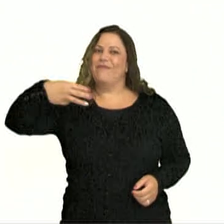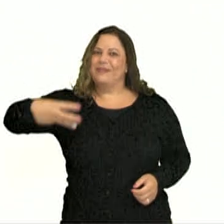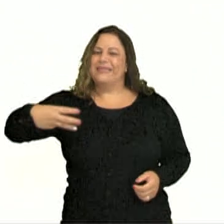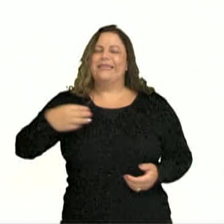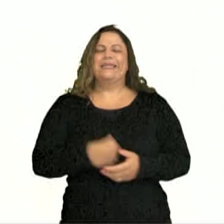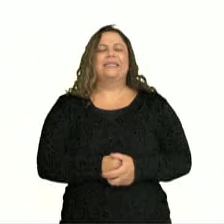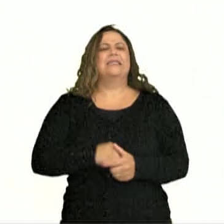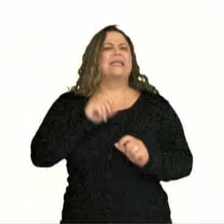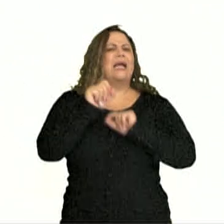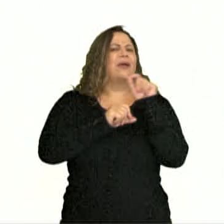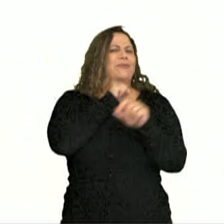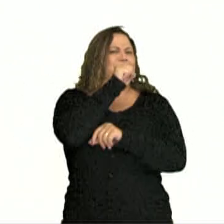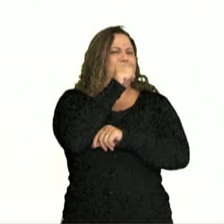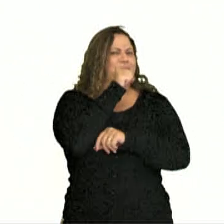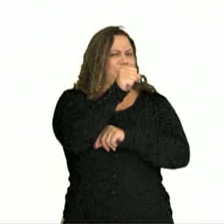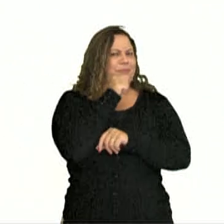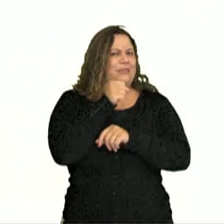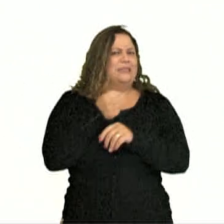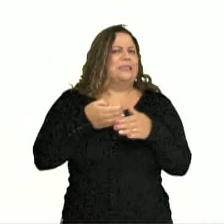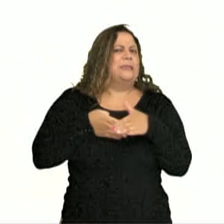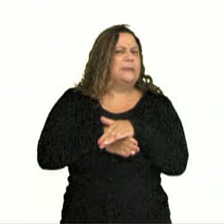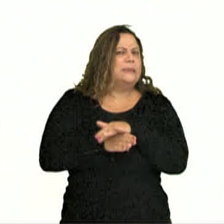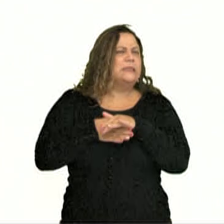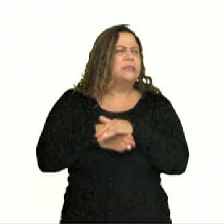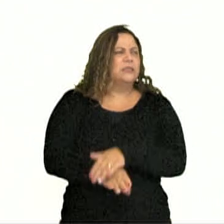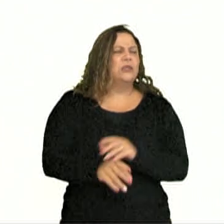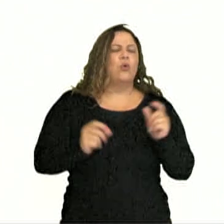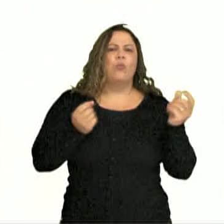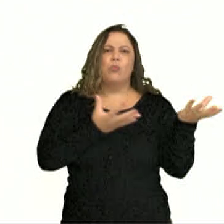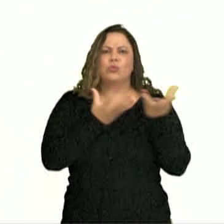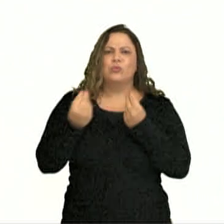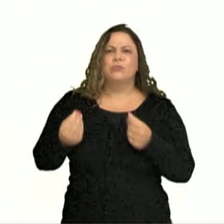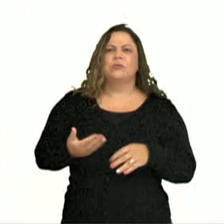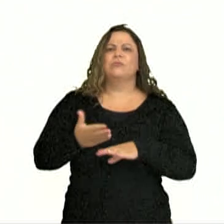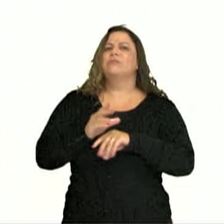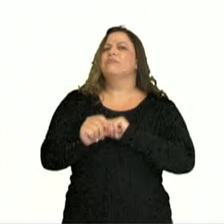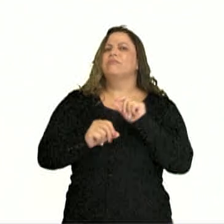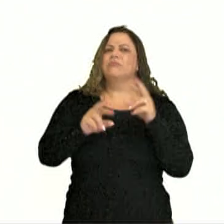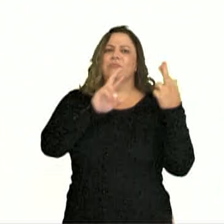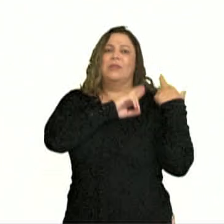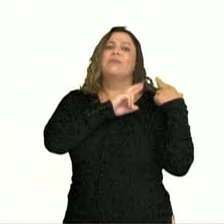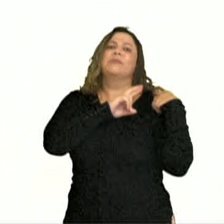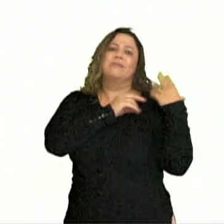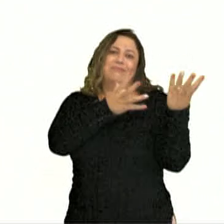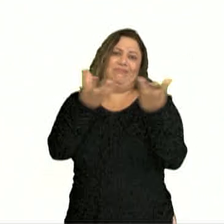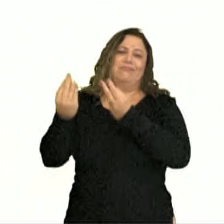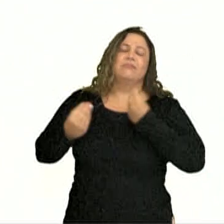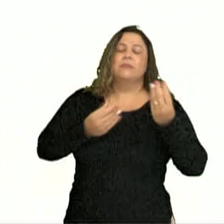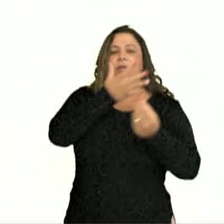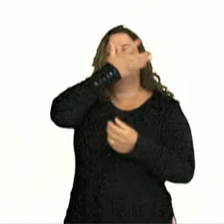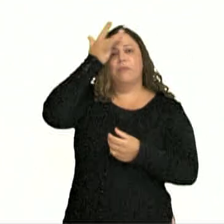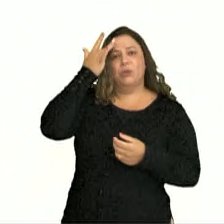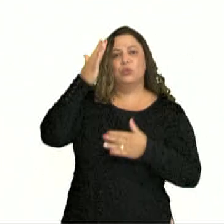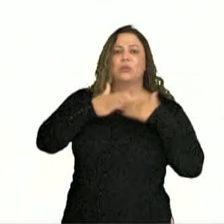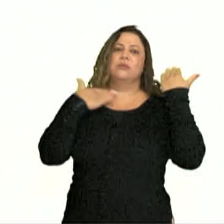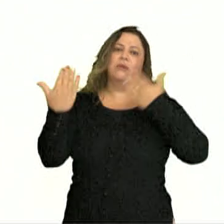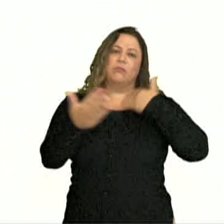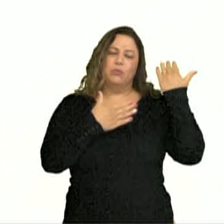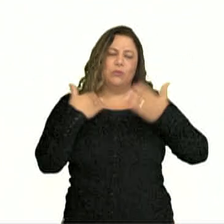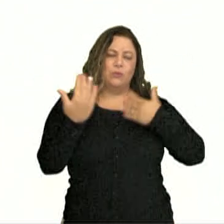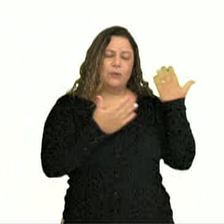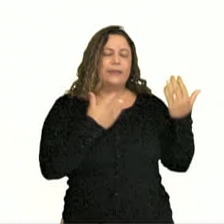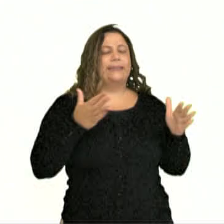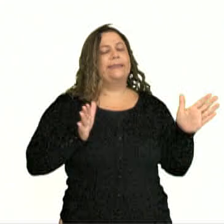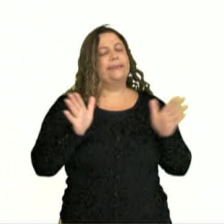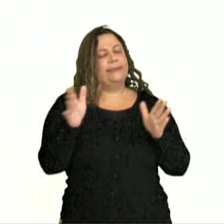que incomodou muito nessa época, inclusive é o responsável pela morte de muitas pessoas naquele momento. E aí